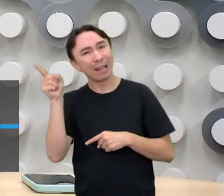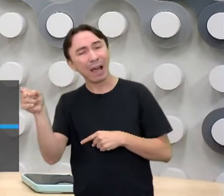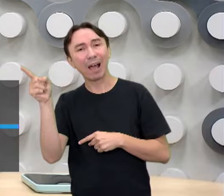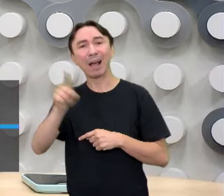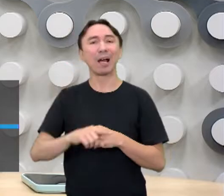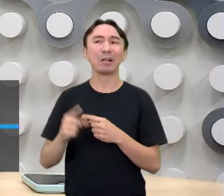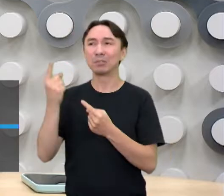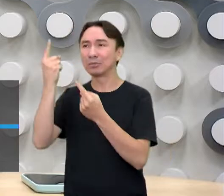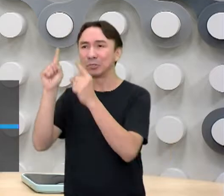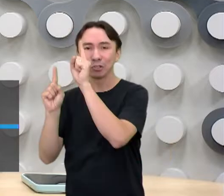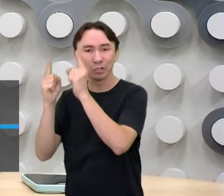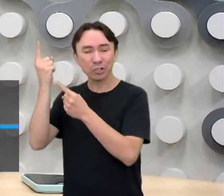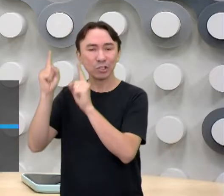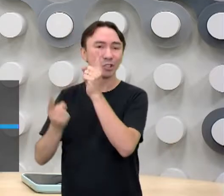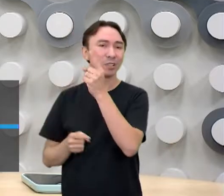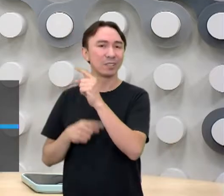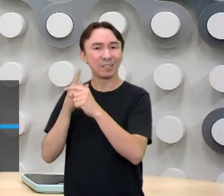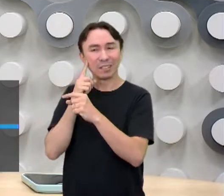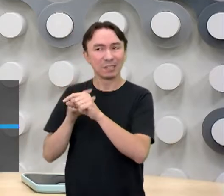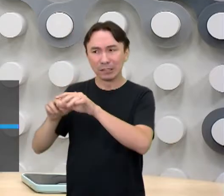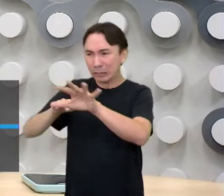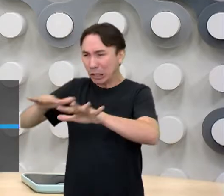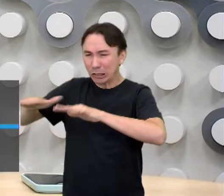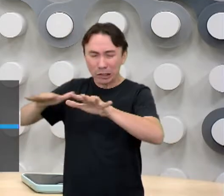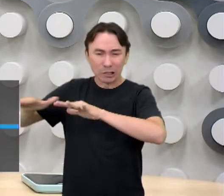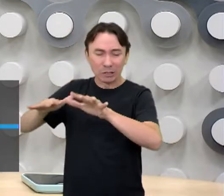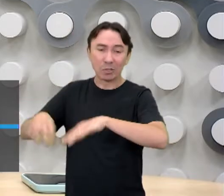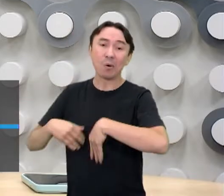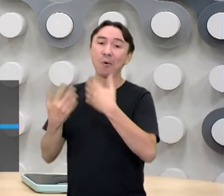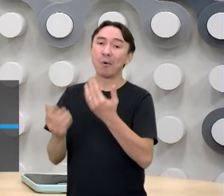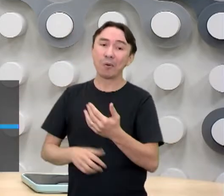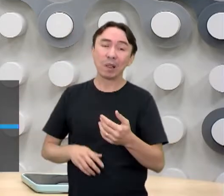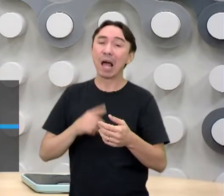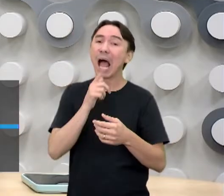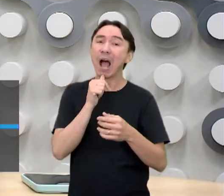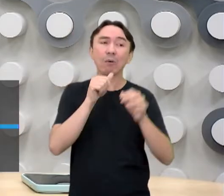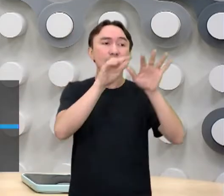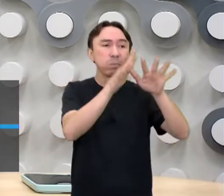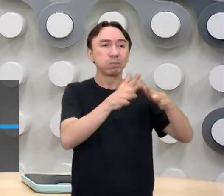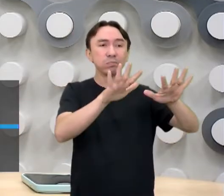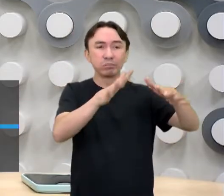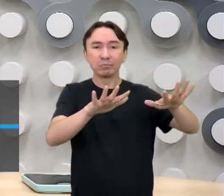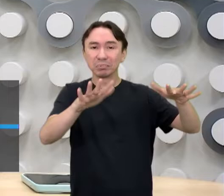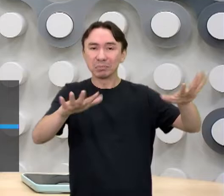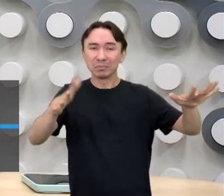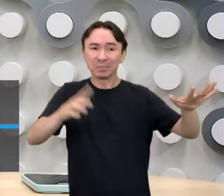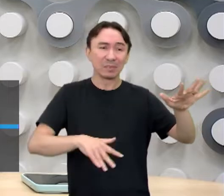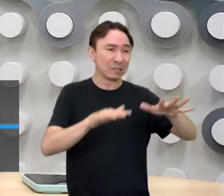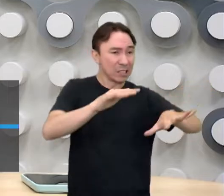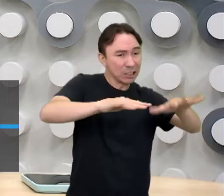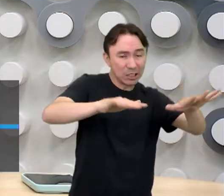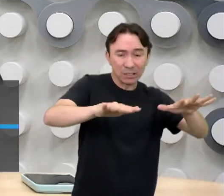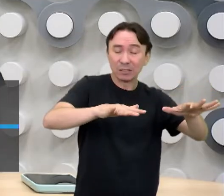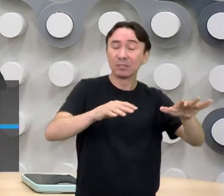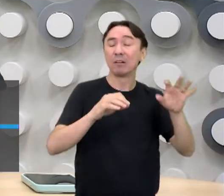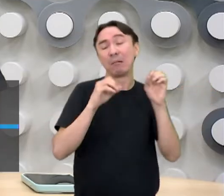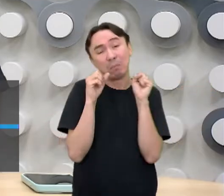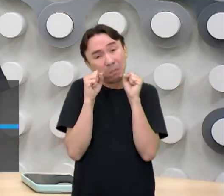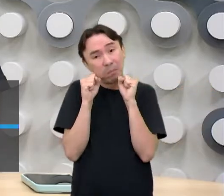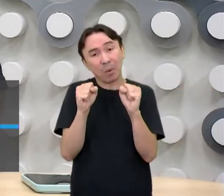Andes, ou que pode ocasionar aí no Oceano Atlântico, né, porque em todas as localidades nós temos